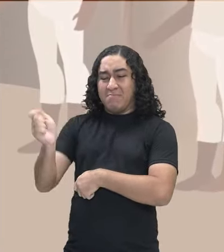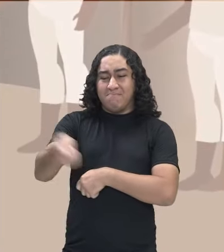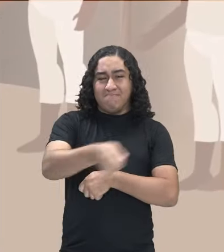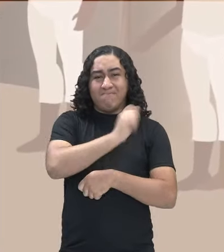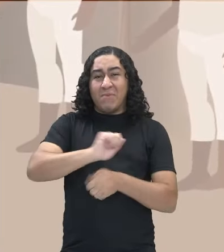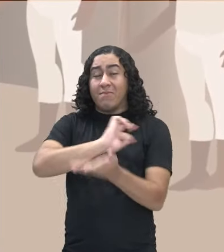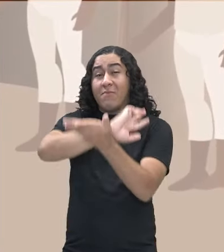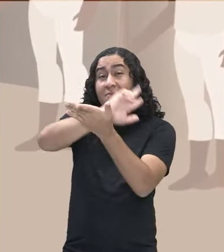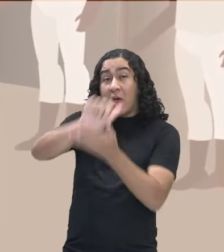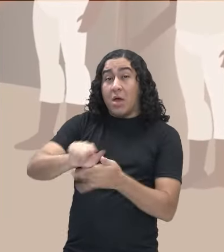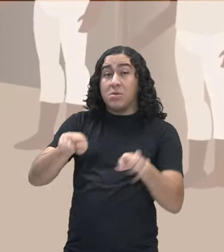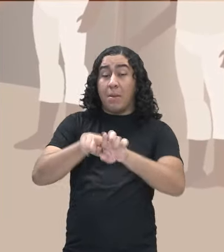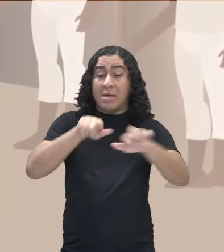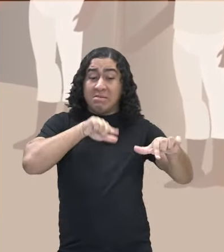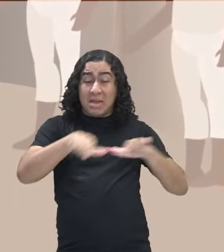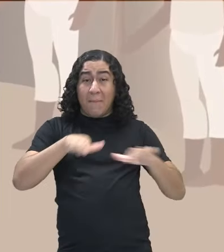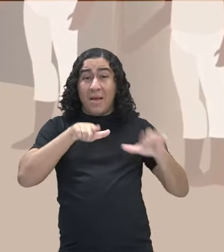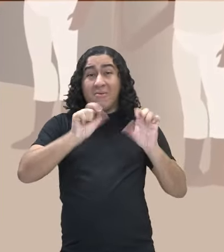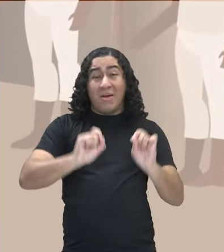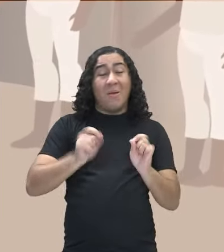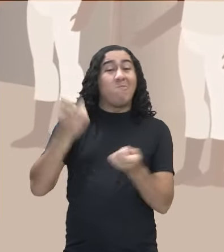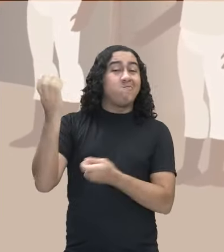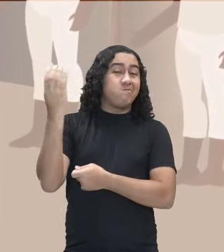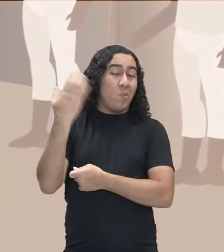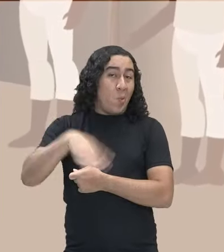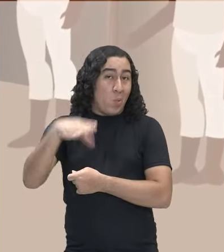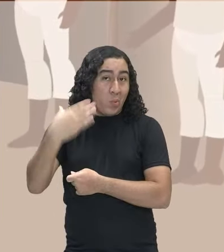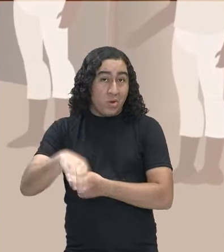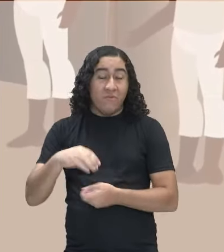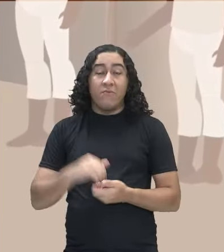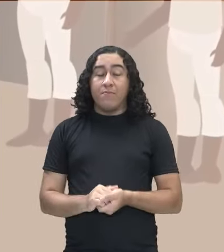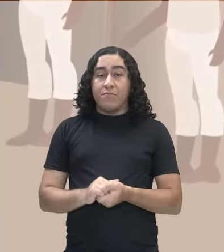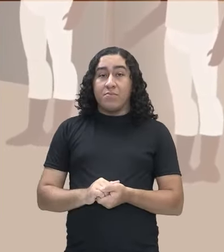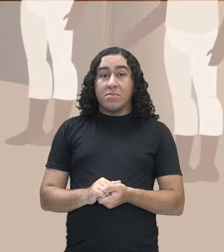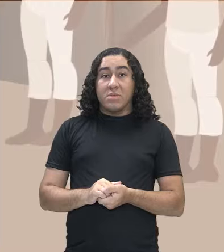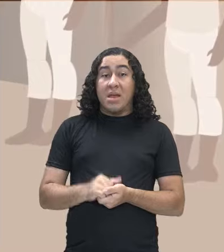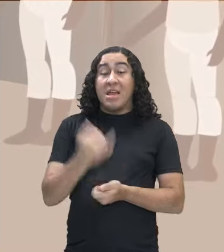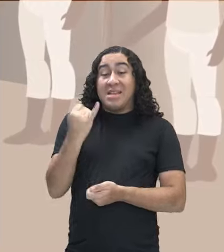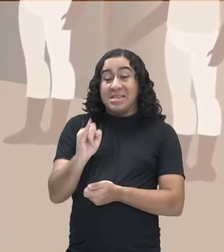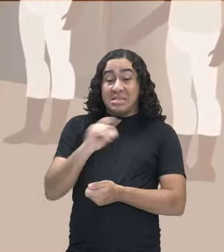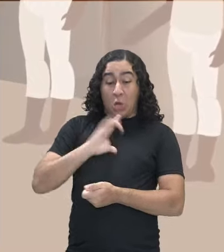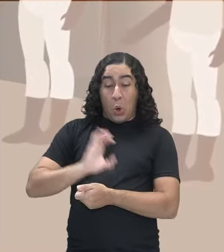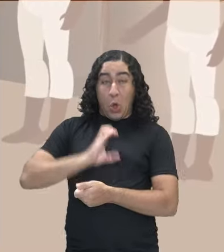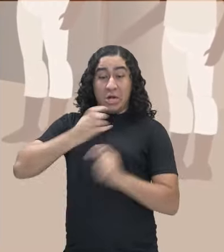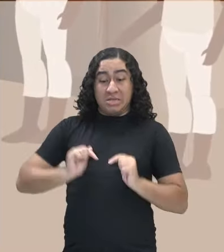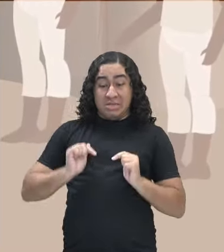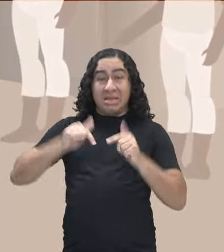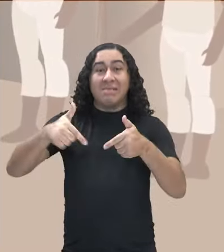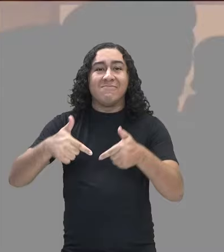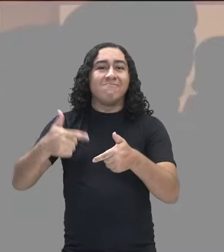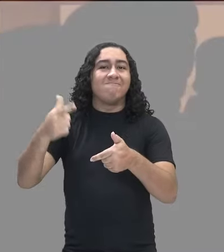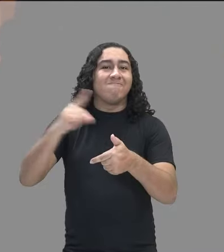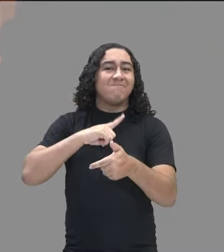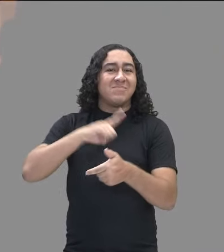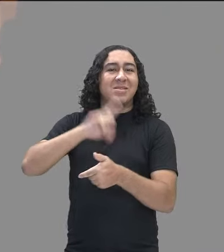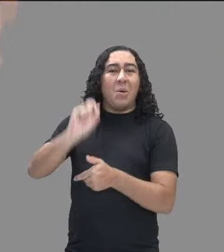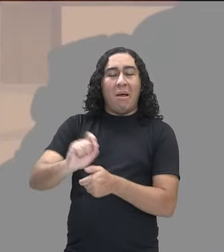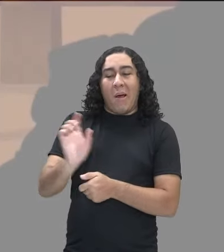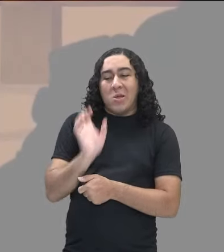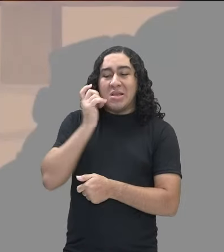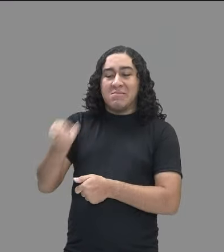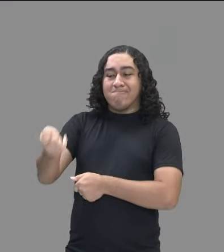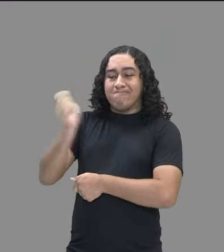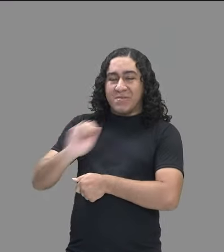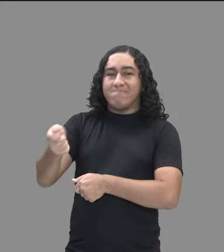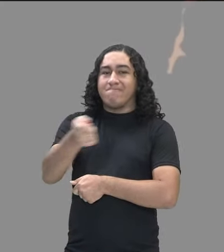a trabalhar em condições extenuantes aqueles que se Av eram severamente punidos a chegada